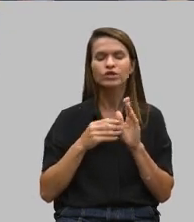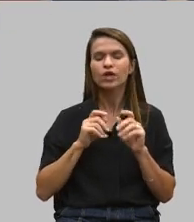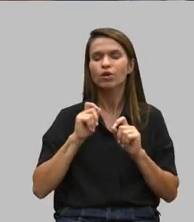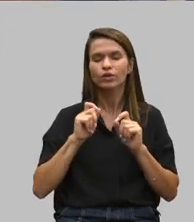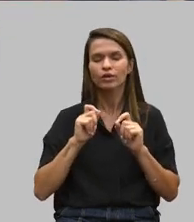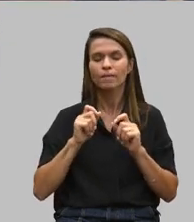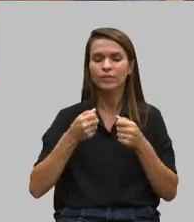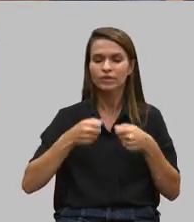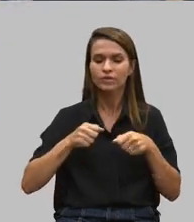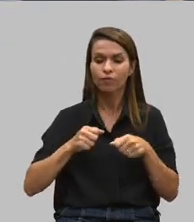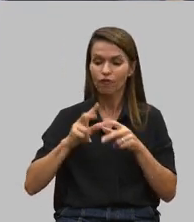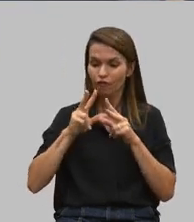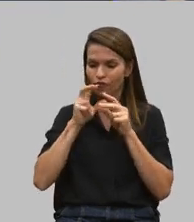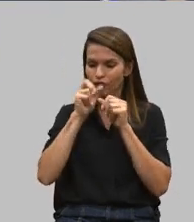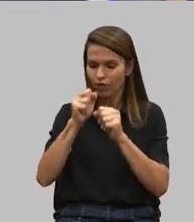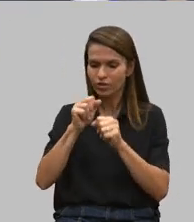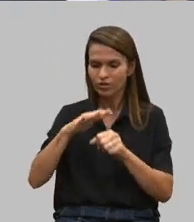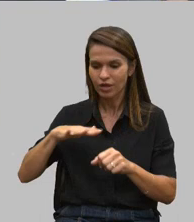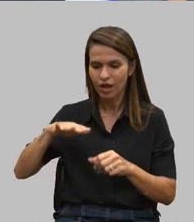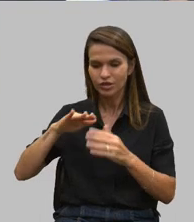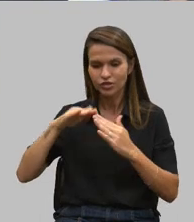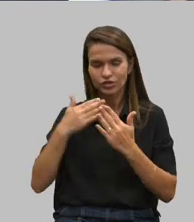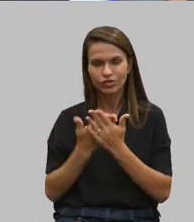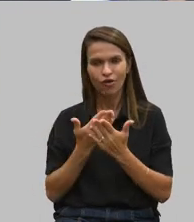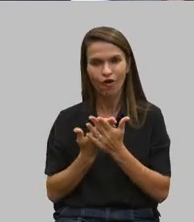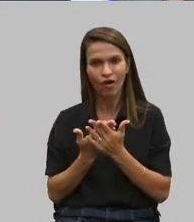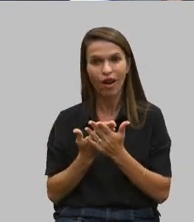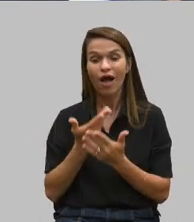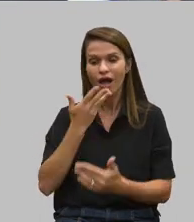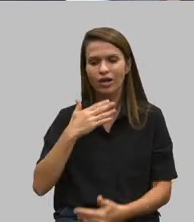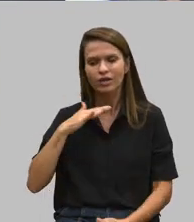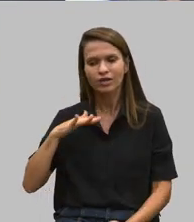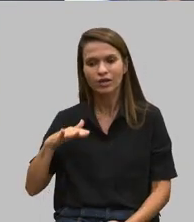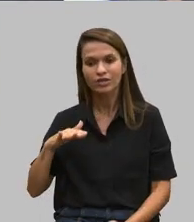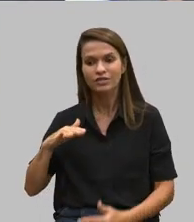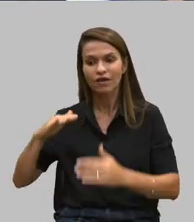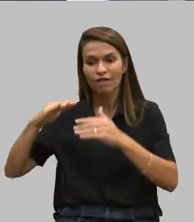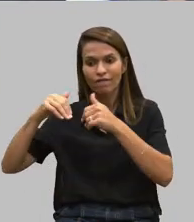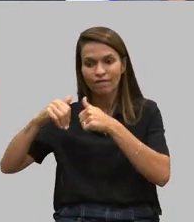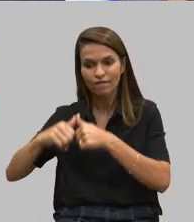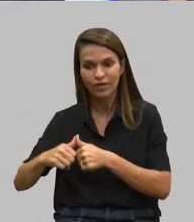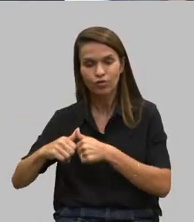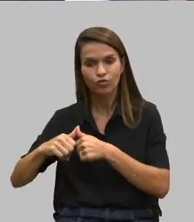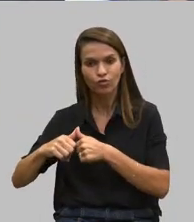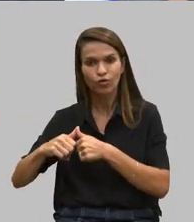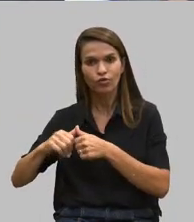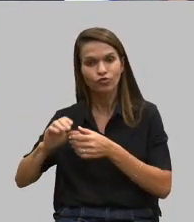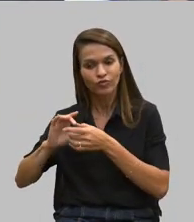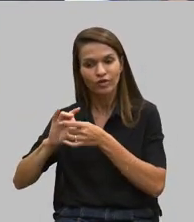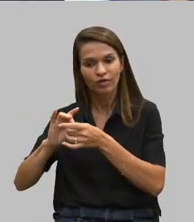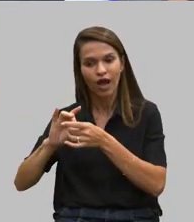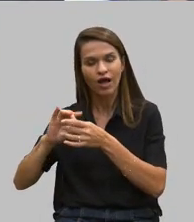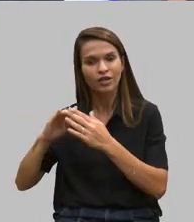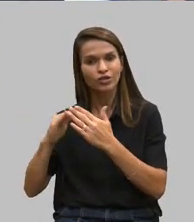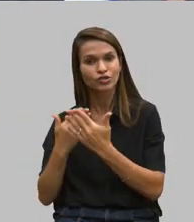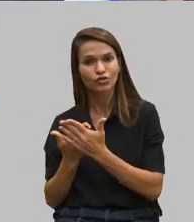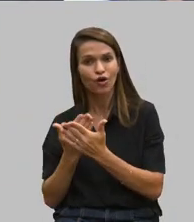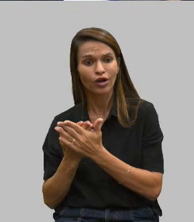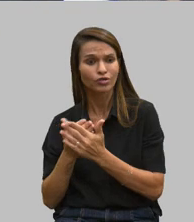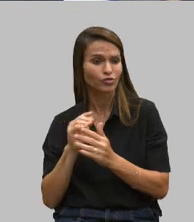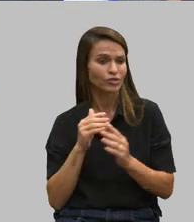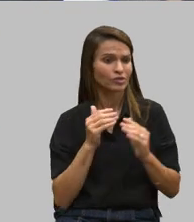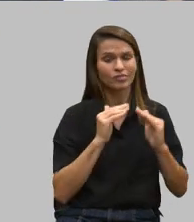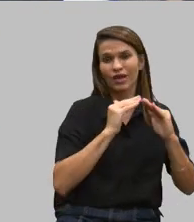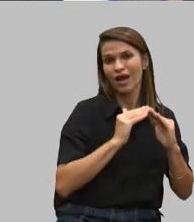crianças eh ficam muito mais tempo vinculados à escola do que a própria casa e